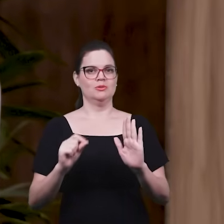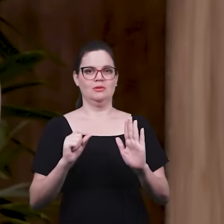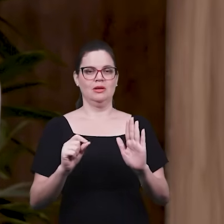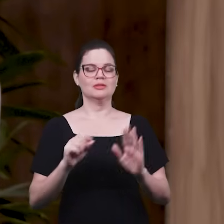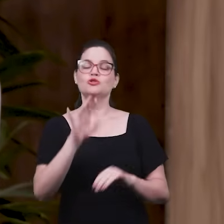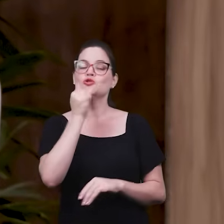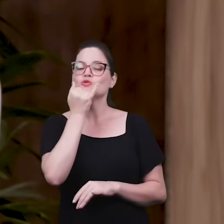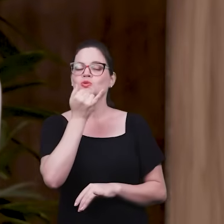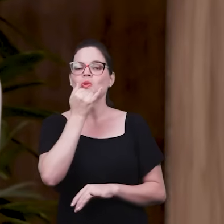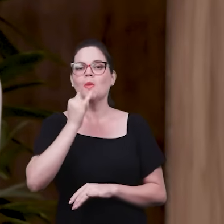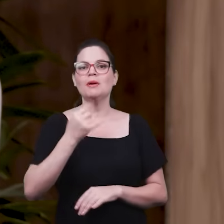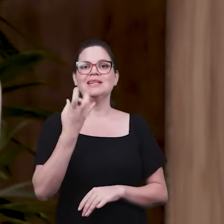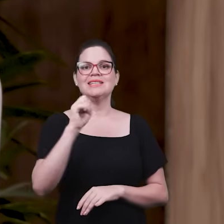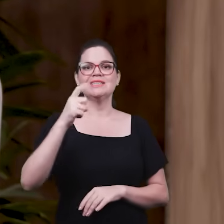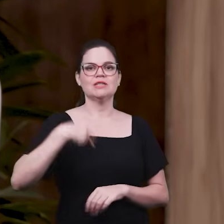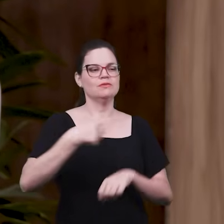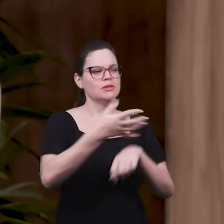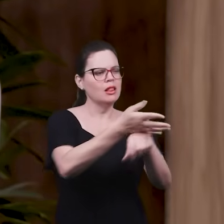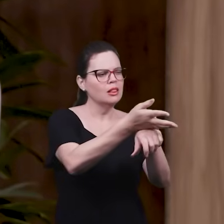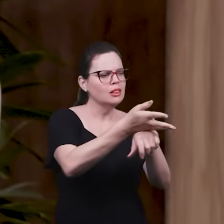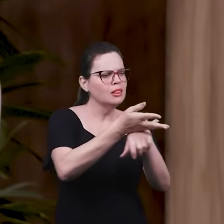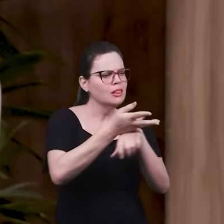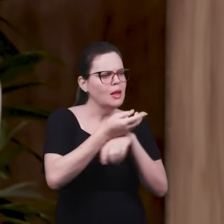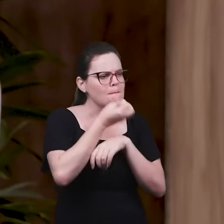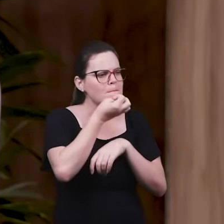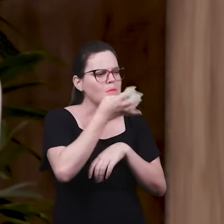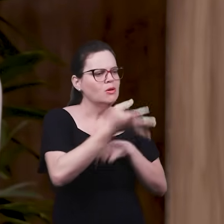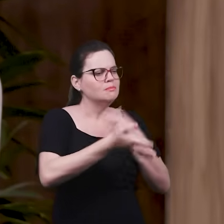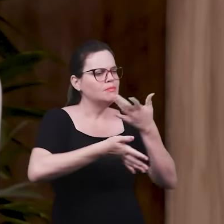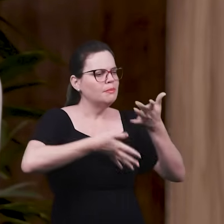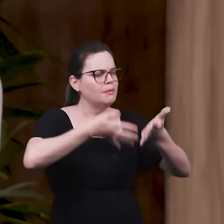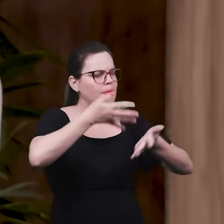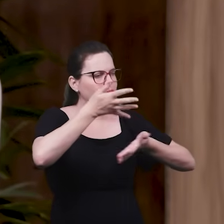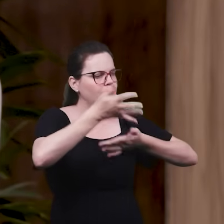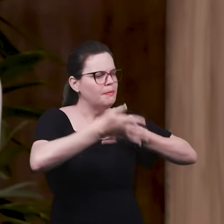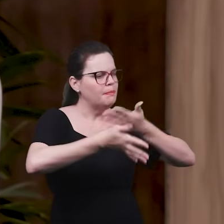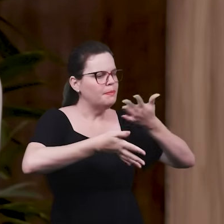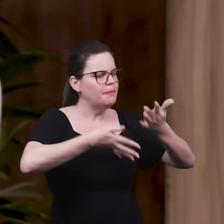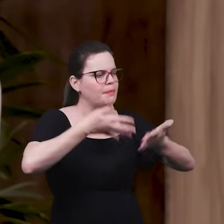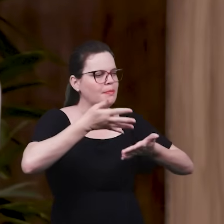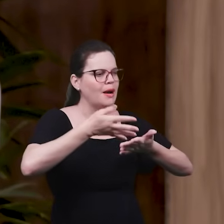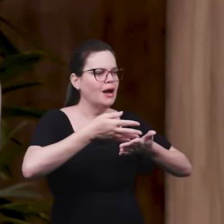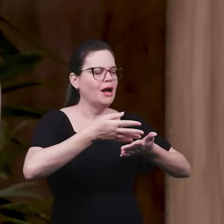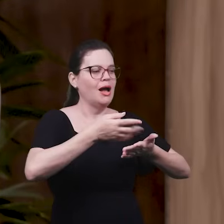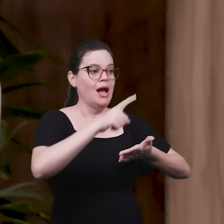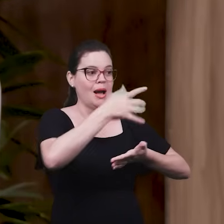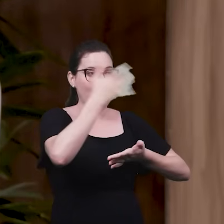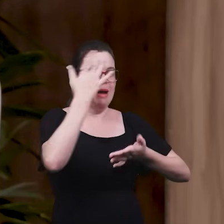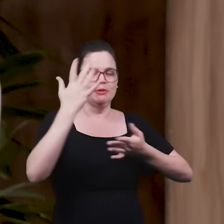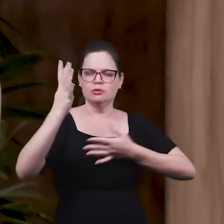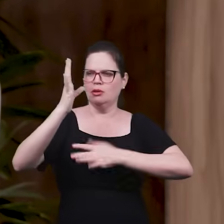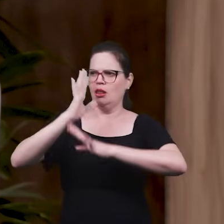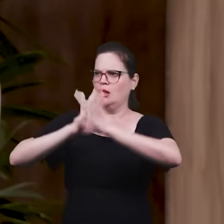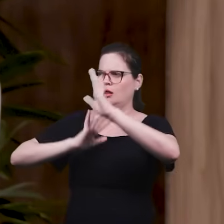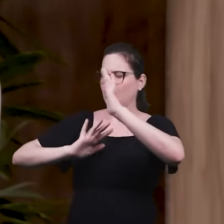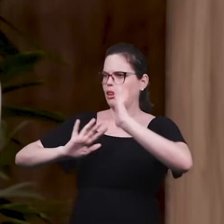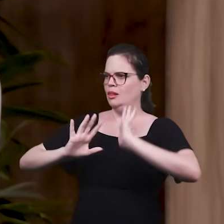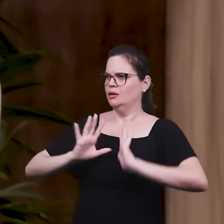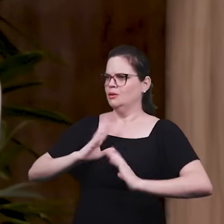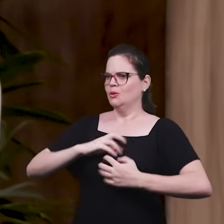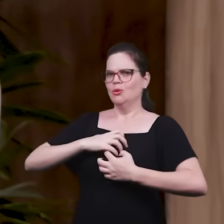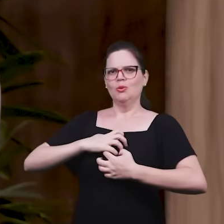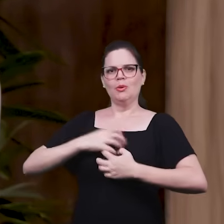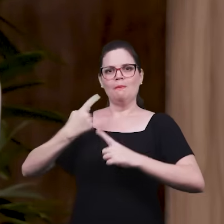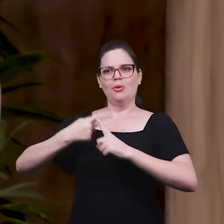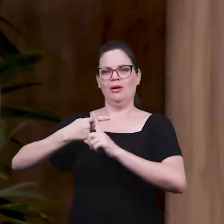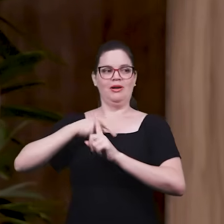bem dada a alguém, ela acha lugar no coração. E aí quando tem oração, tem jejum, tem uma igreja clamando,